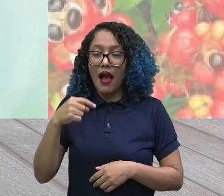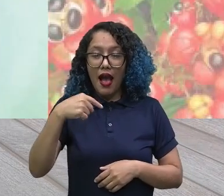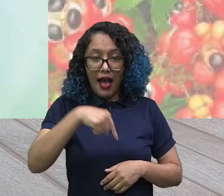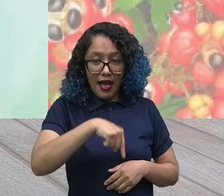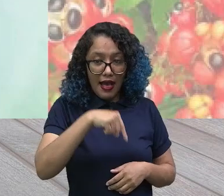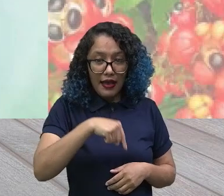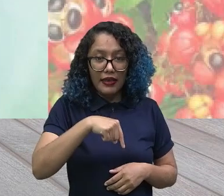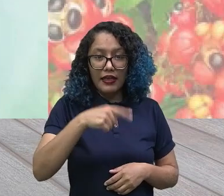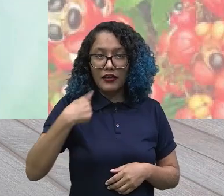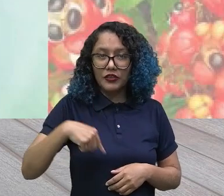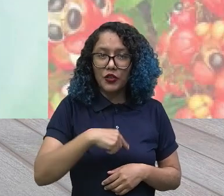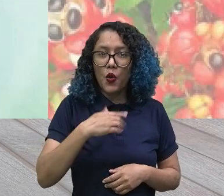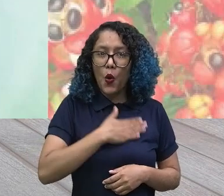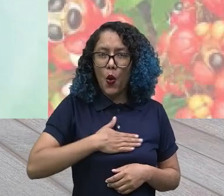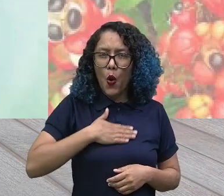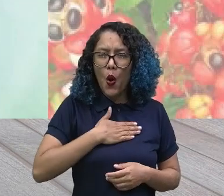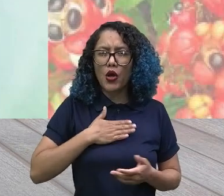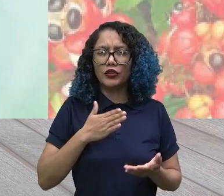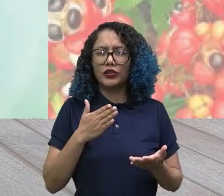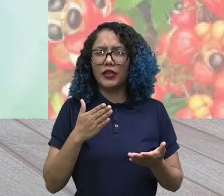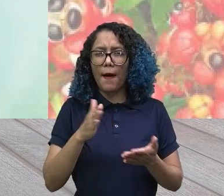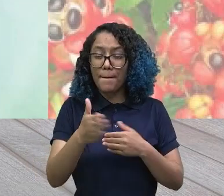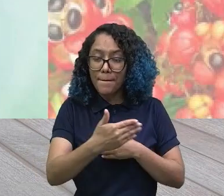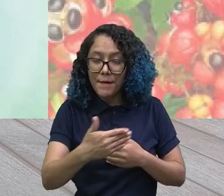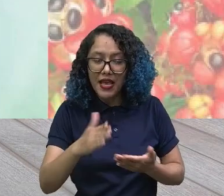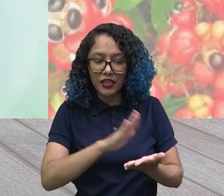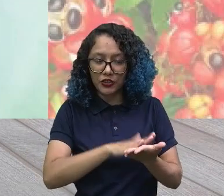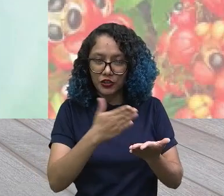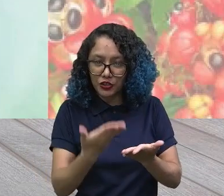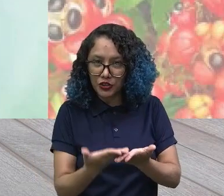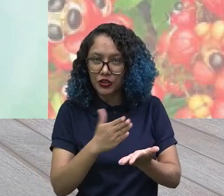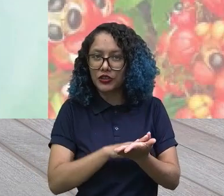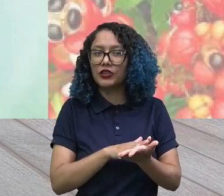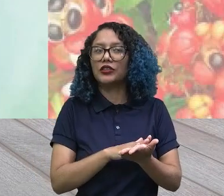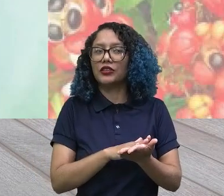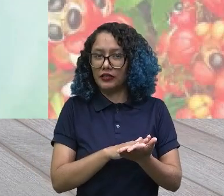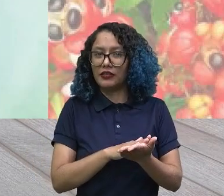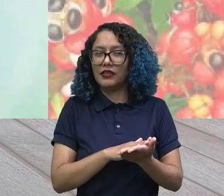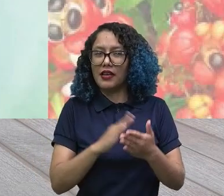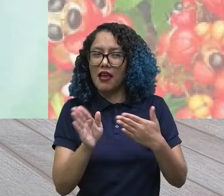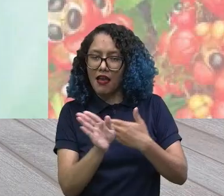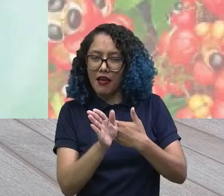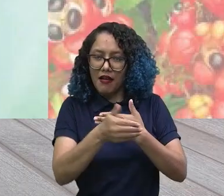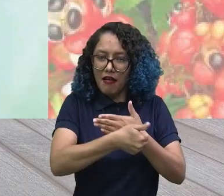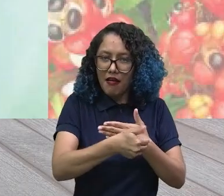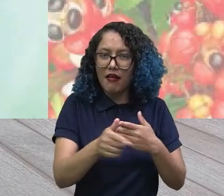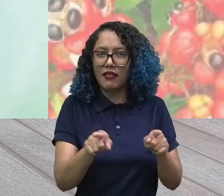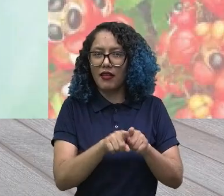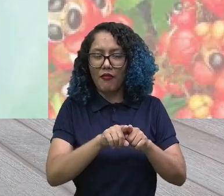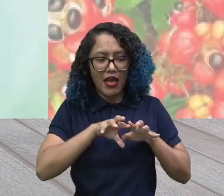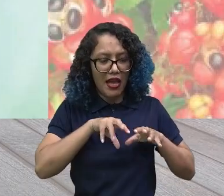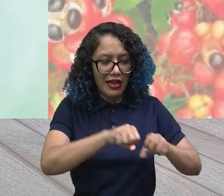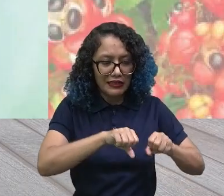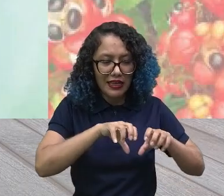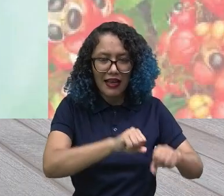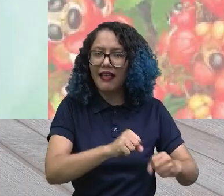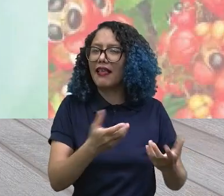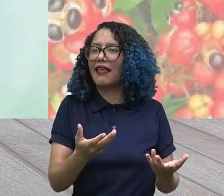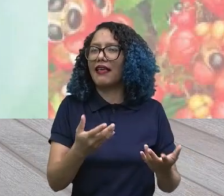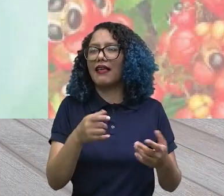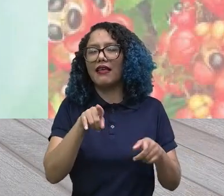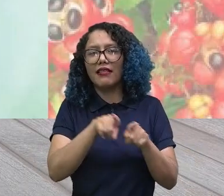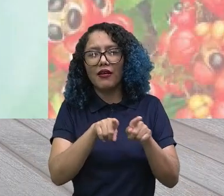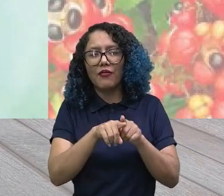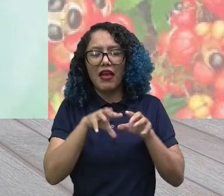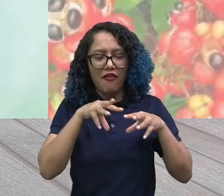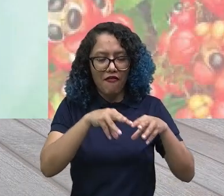né? Jaraqui frito. Então, isso aí é uma construção, né, do tambaqui, do açaí, da farinha, né? O